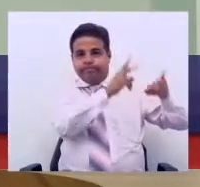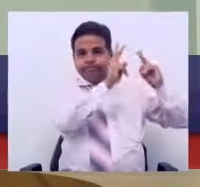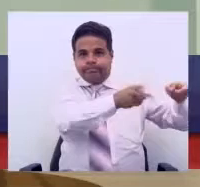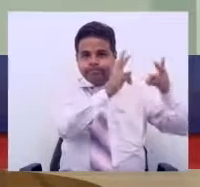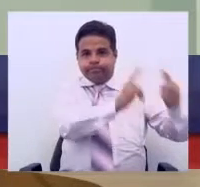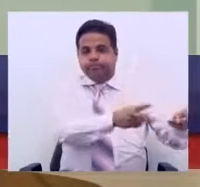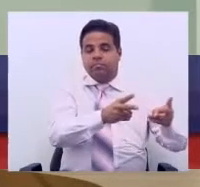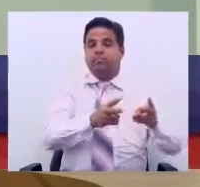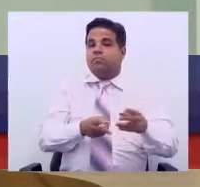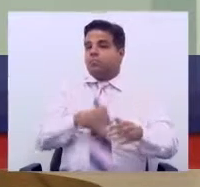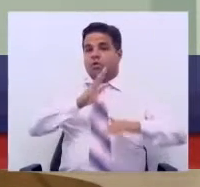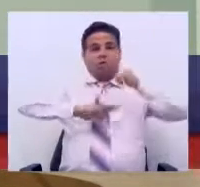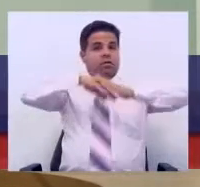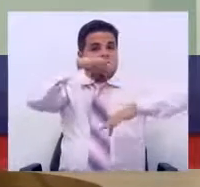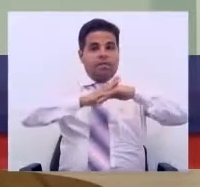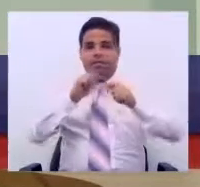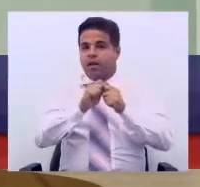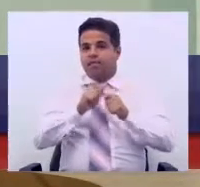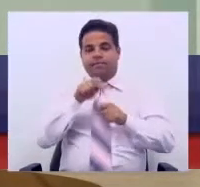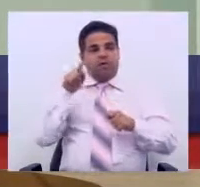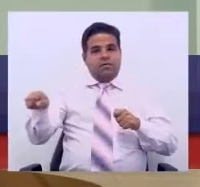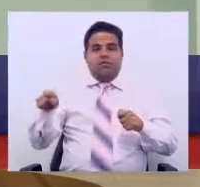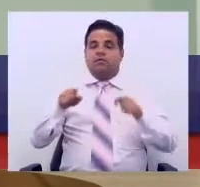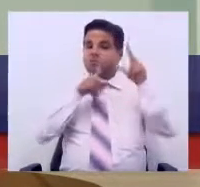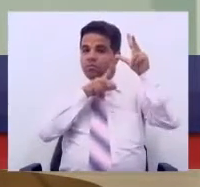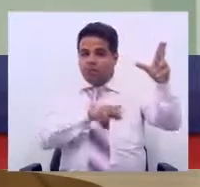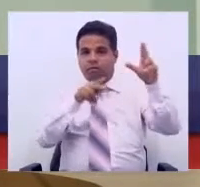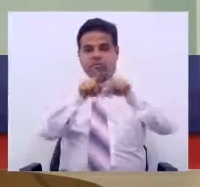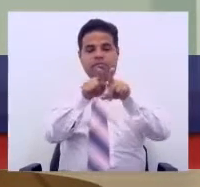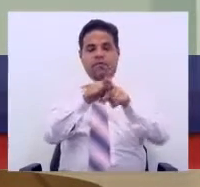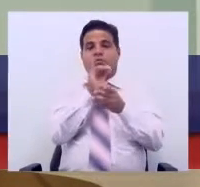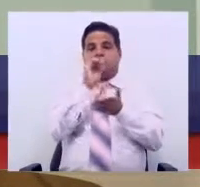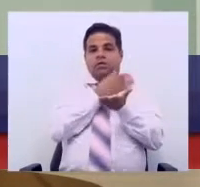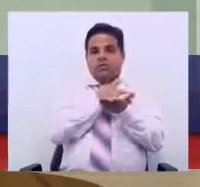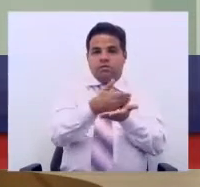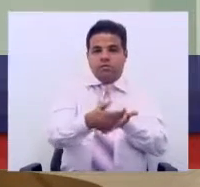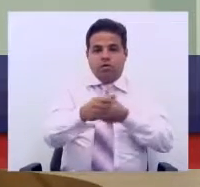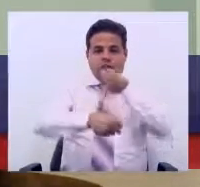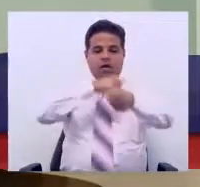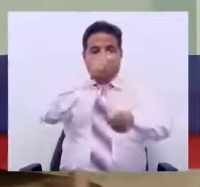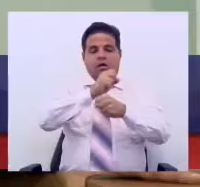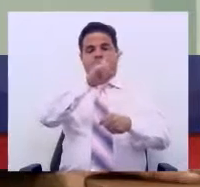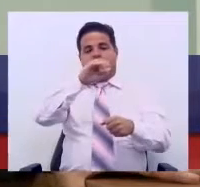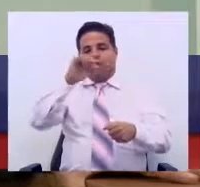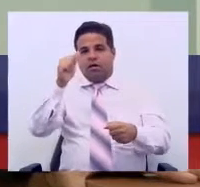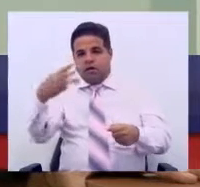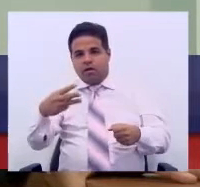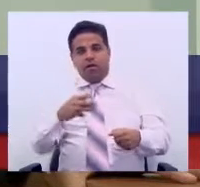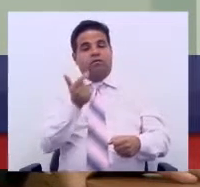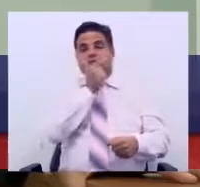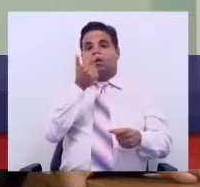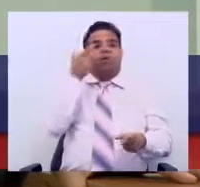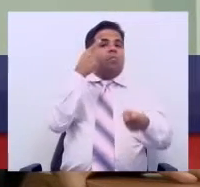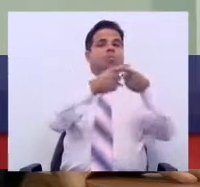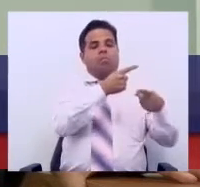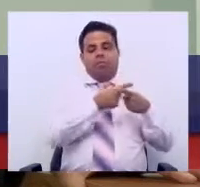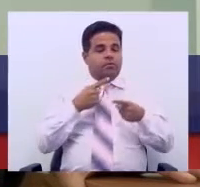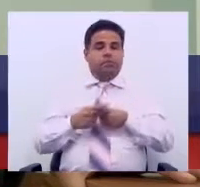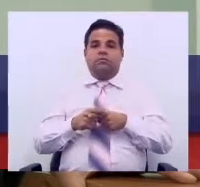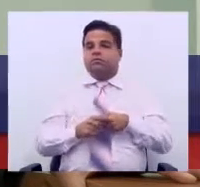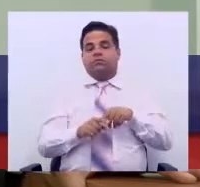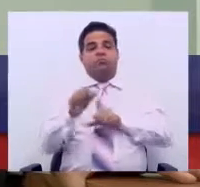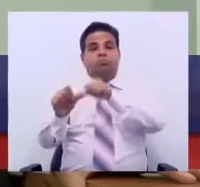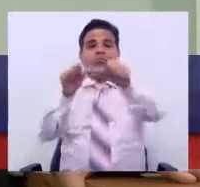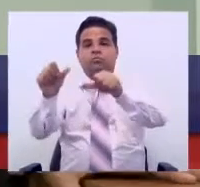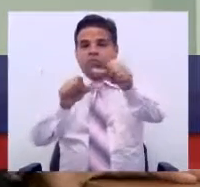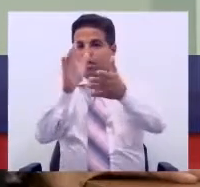hoje vem sendo praticado, tal qual iniciou-se em 2013. Não há o porquê de qualquer espécie de